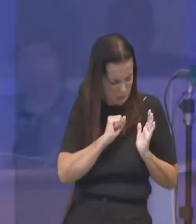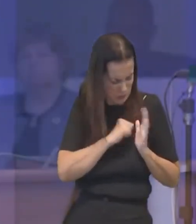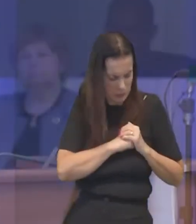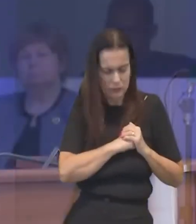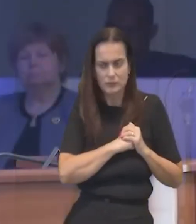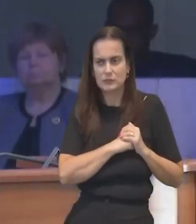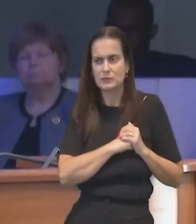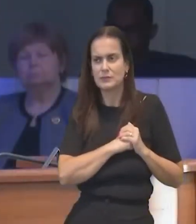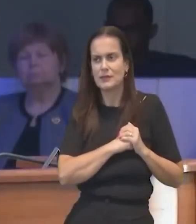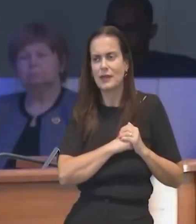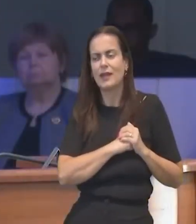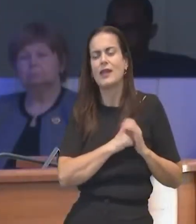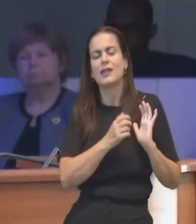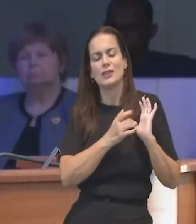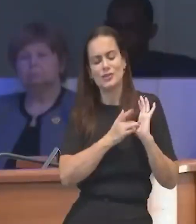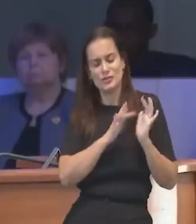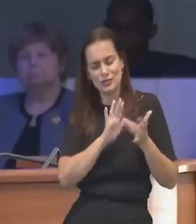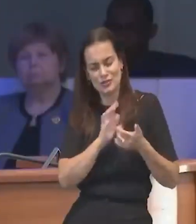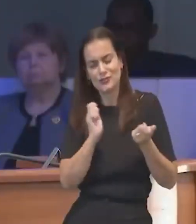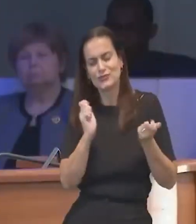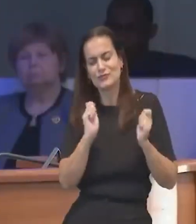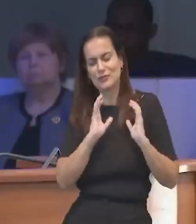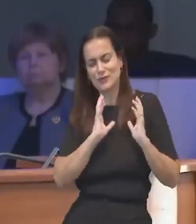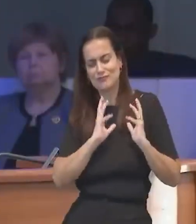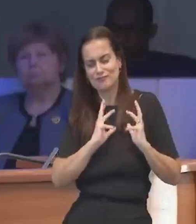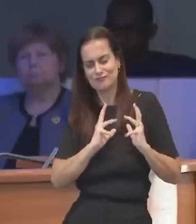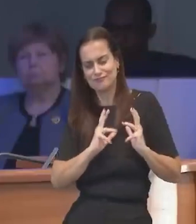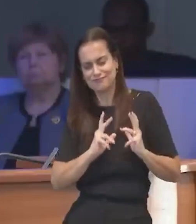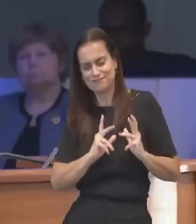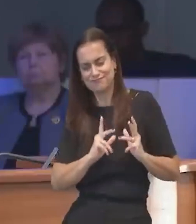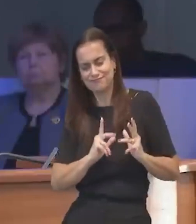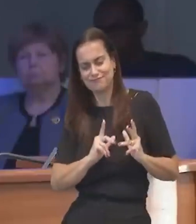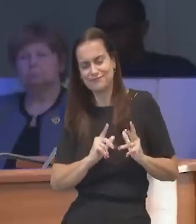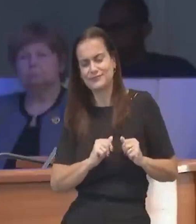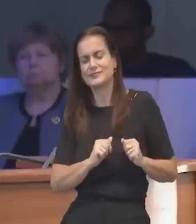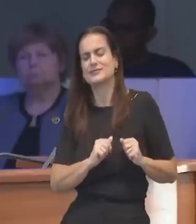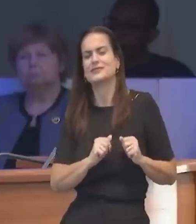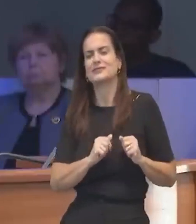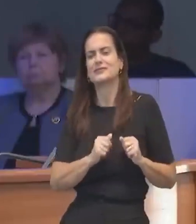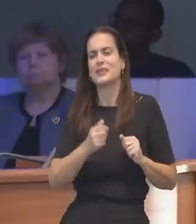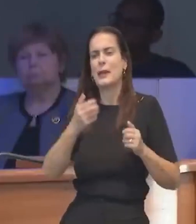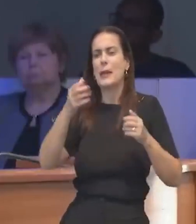por ela para entrar, mas o Rei da Glória invadia a mente e o coração.